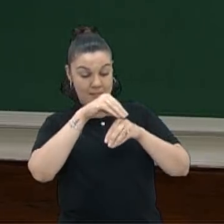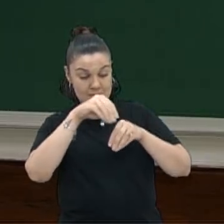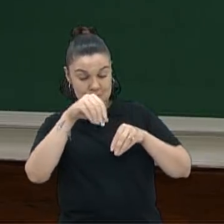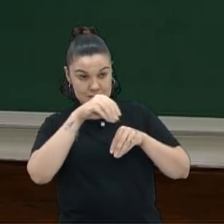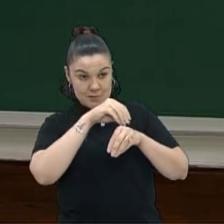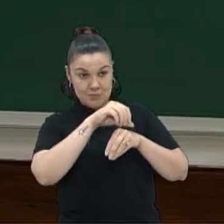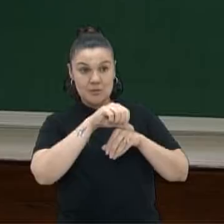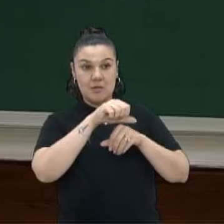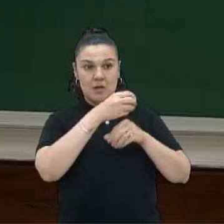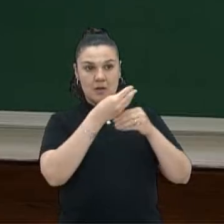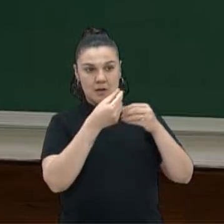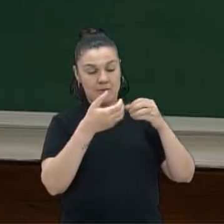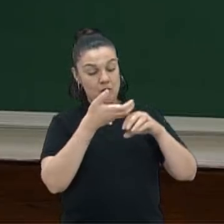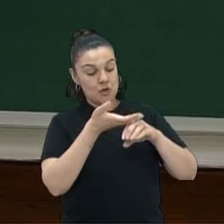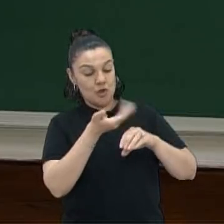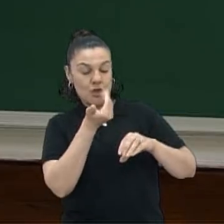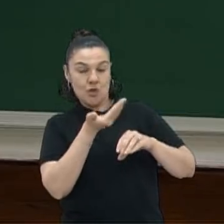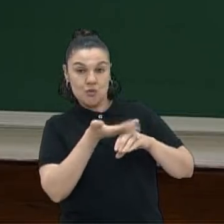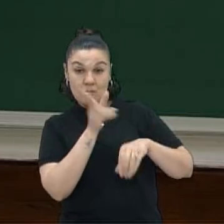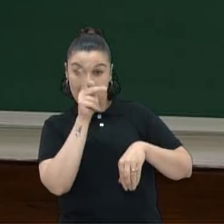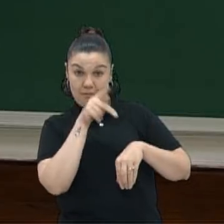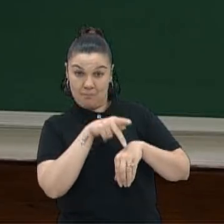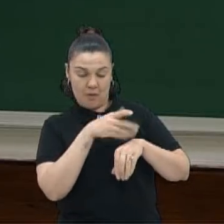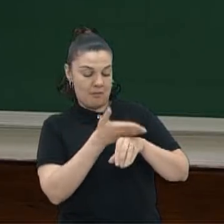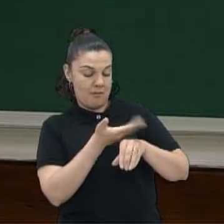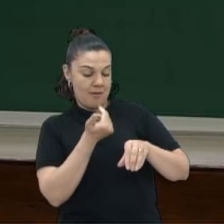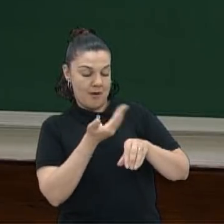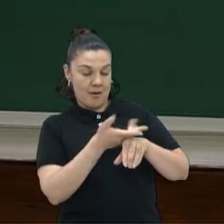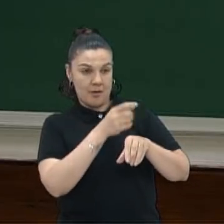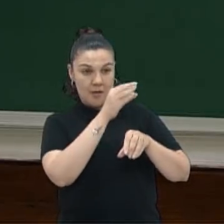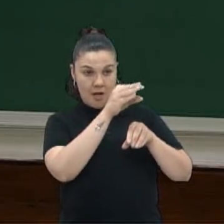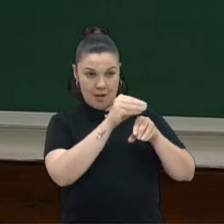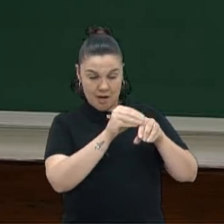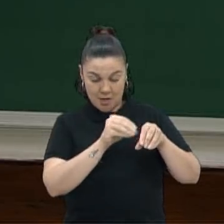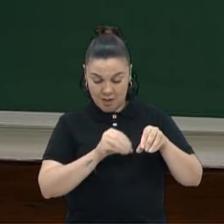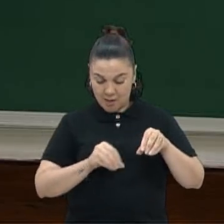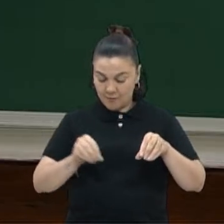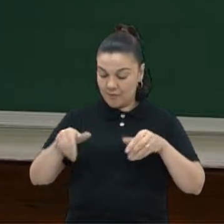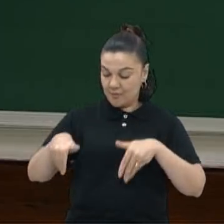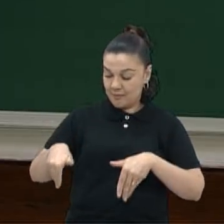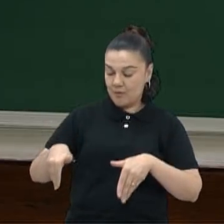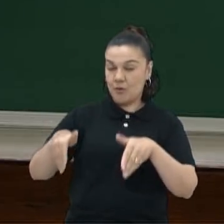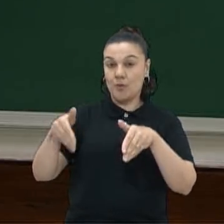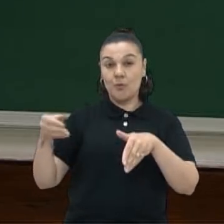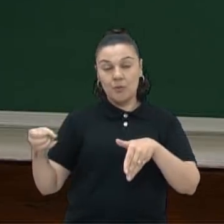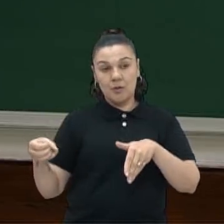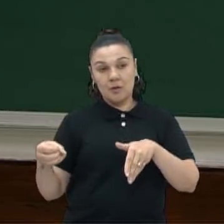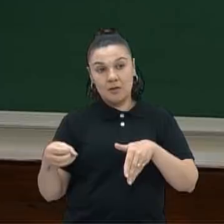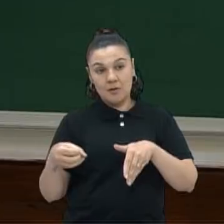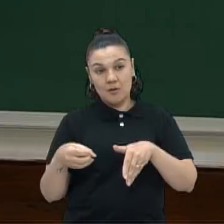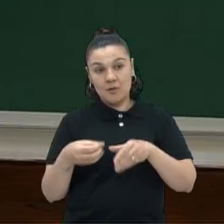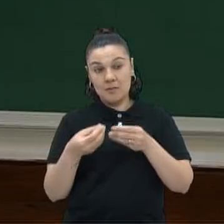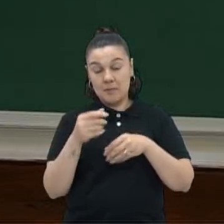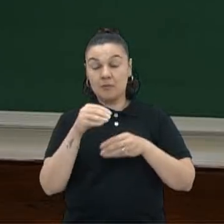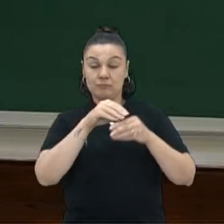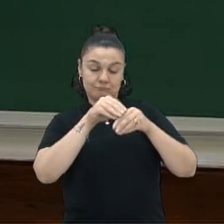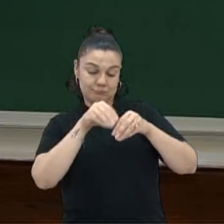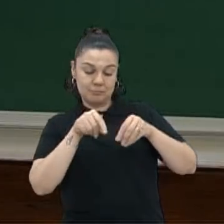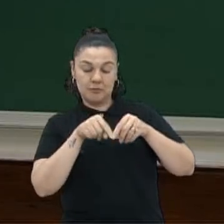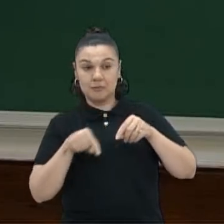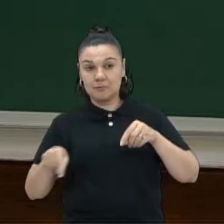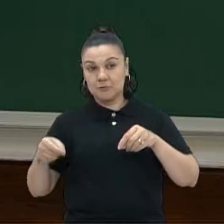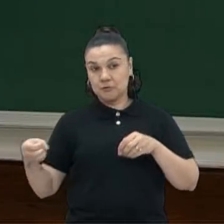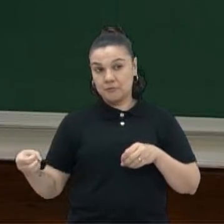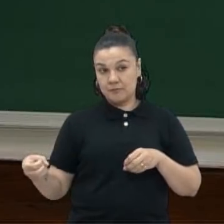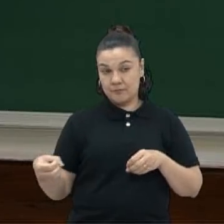solo, vai desagregar a rocha, vai transportá-la e vai transportar o sedimento e vai